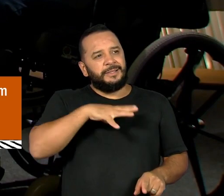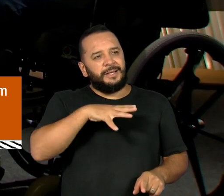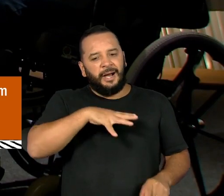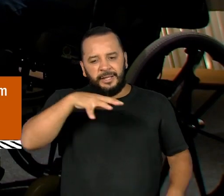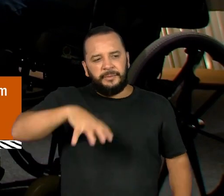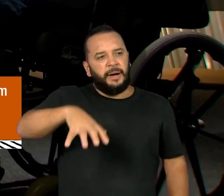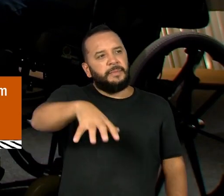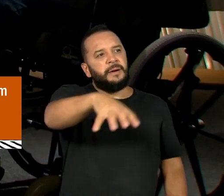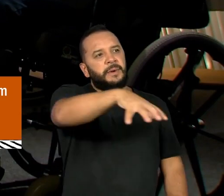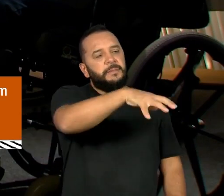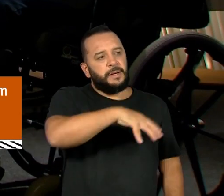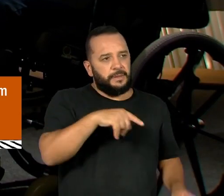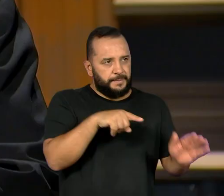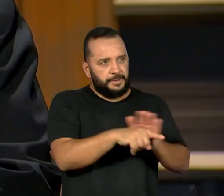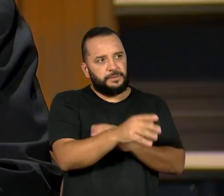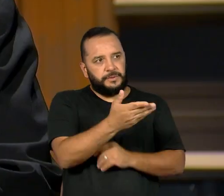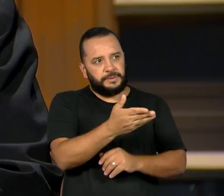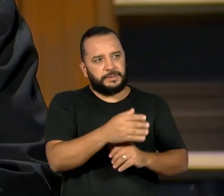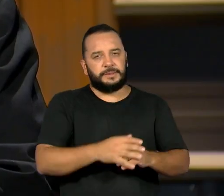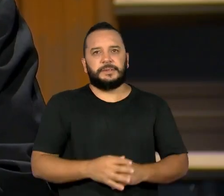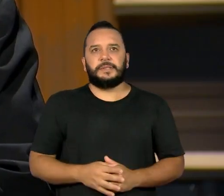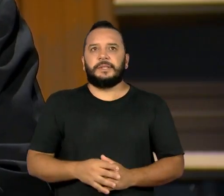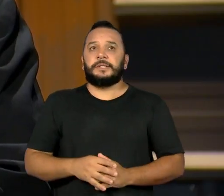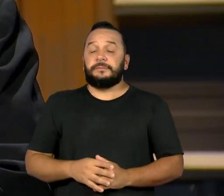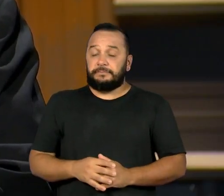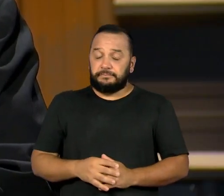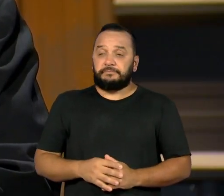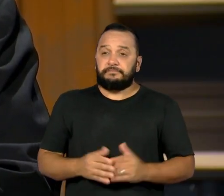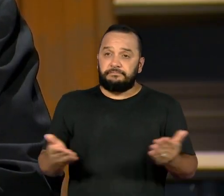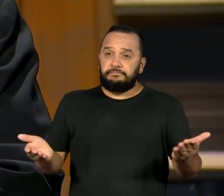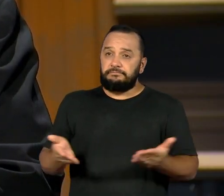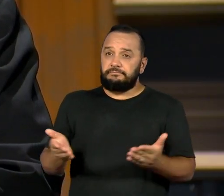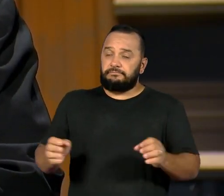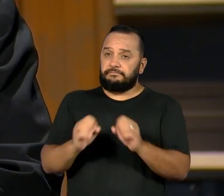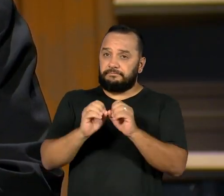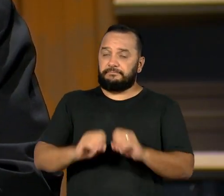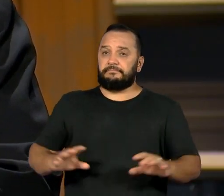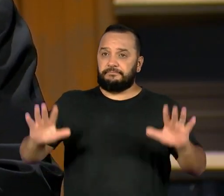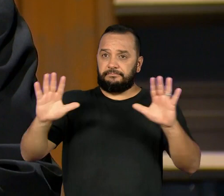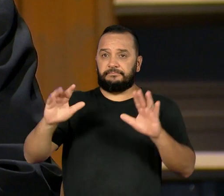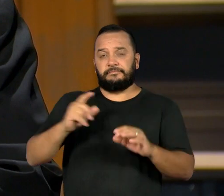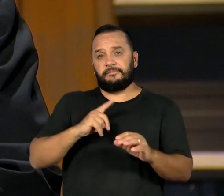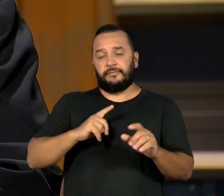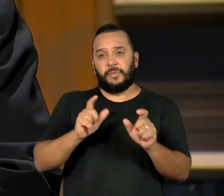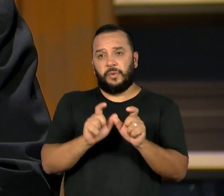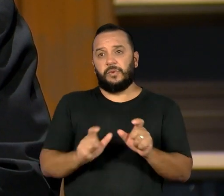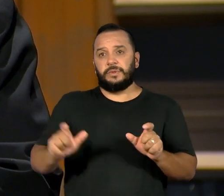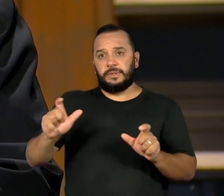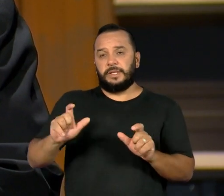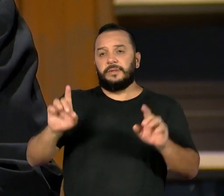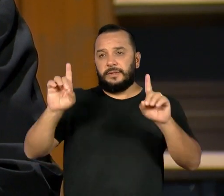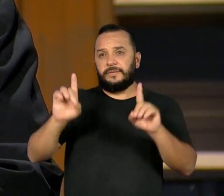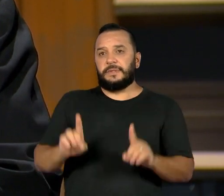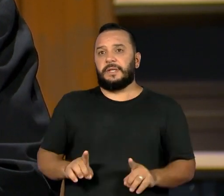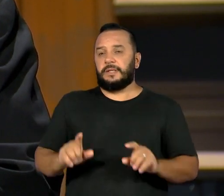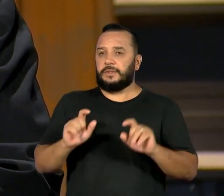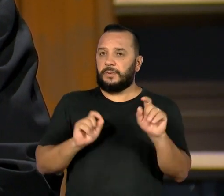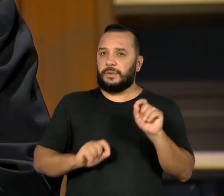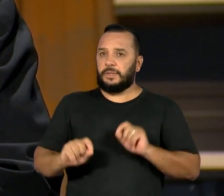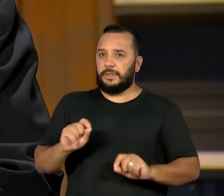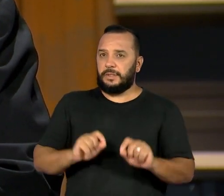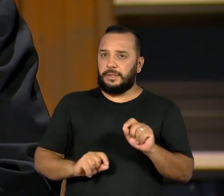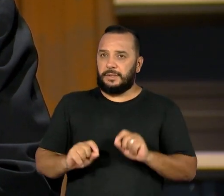Ele pergunta. Você sabe que hoje a ONU adota como conceito de deficiência